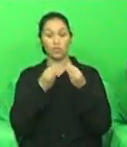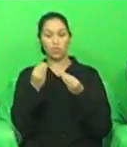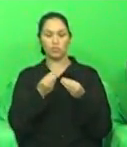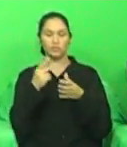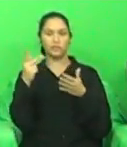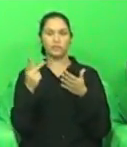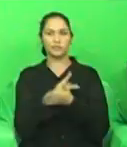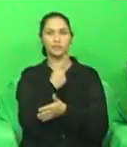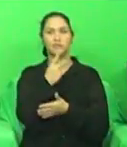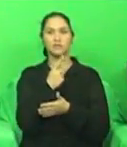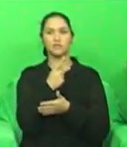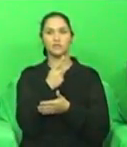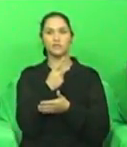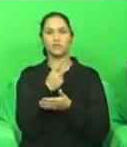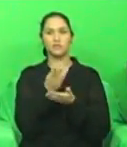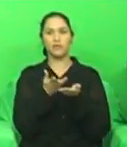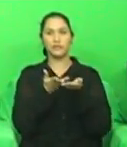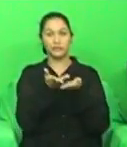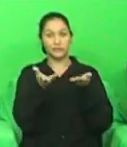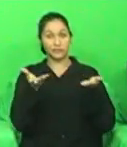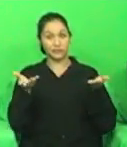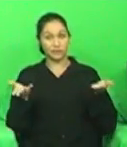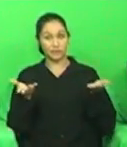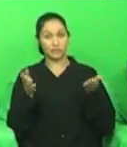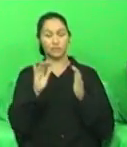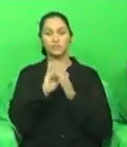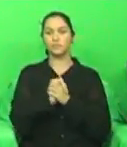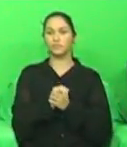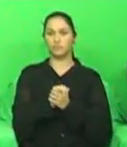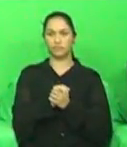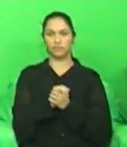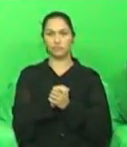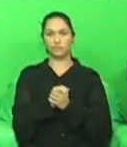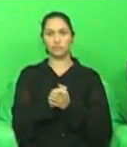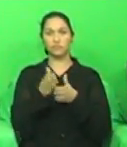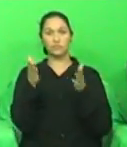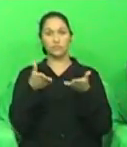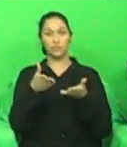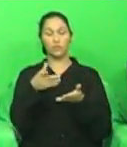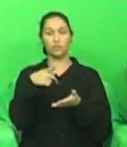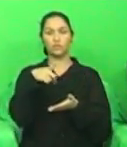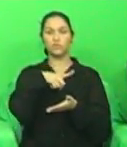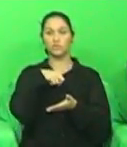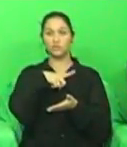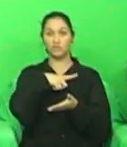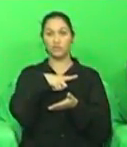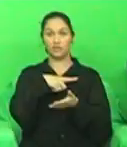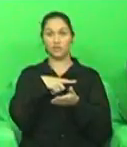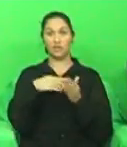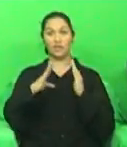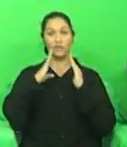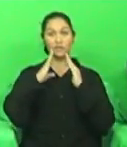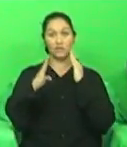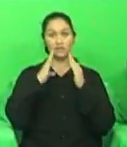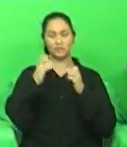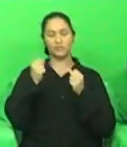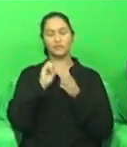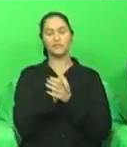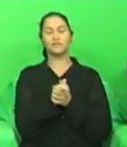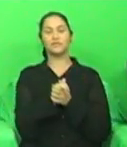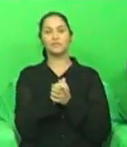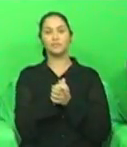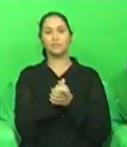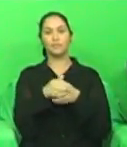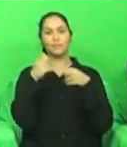licitatório que felizmente já hoje já se utiliza o facebook o facebook para a transmissão ao vivo felizmente o trabalho